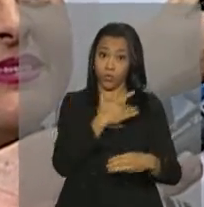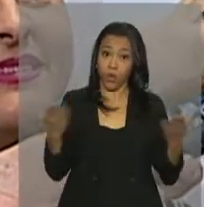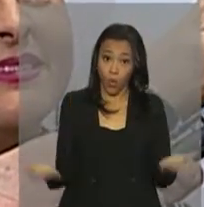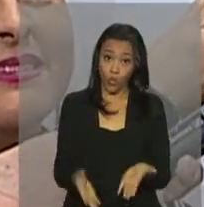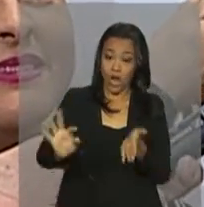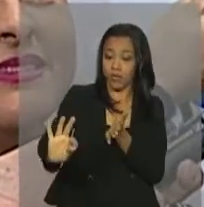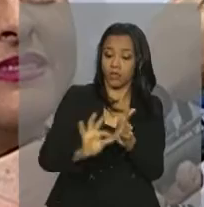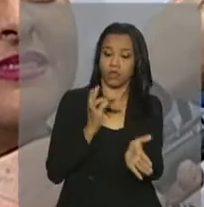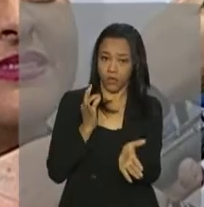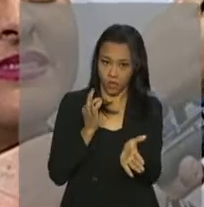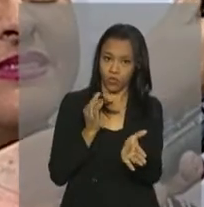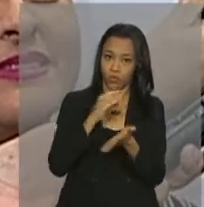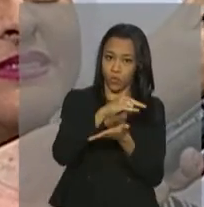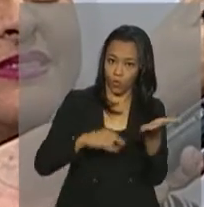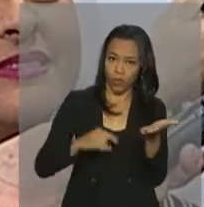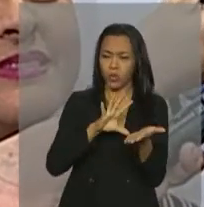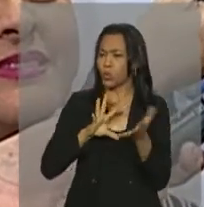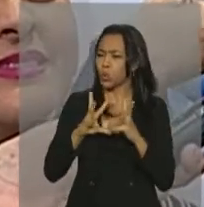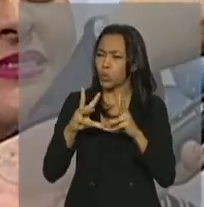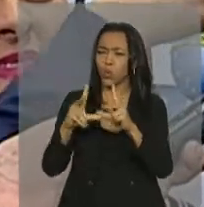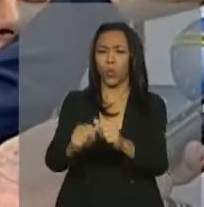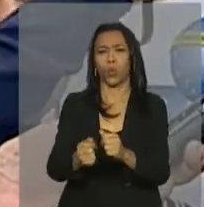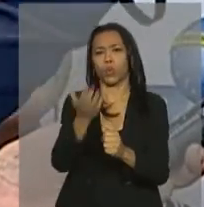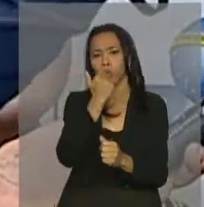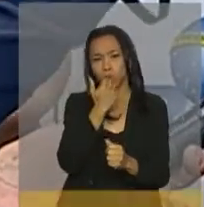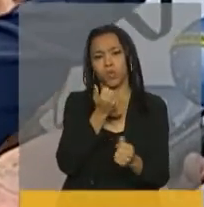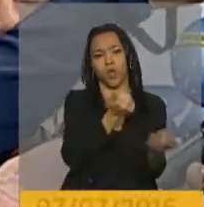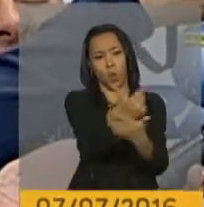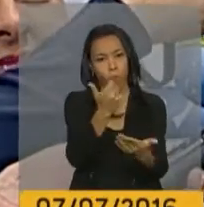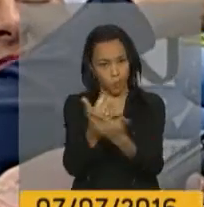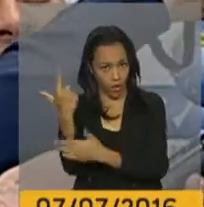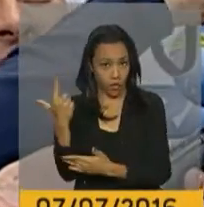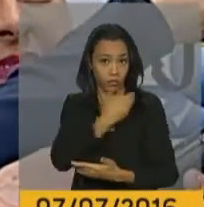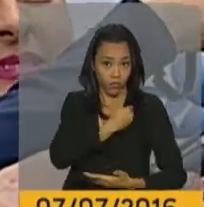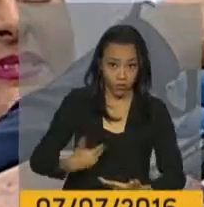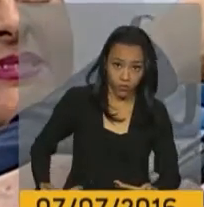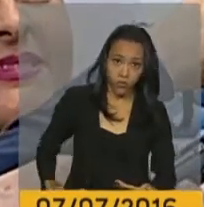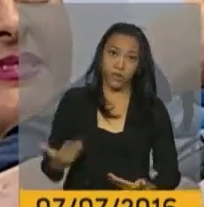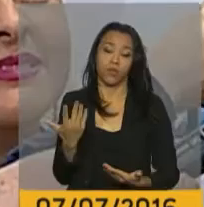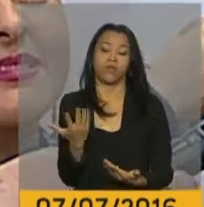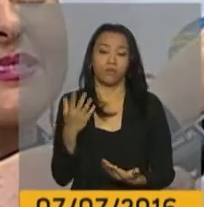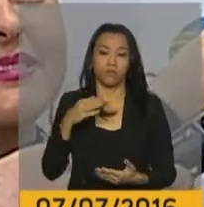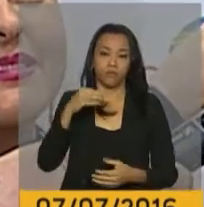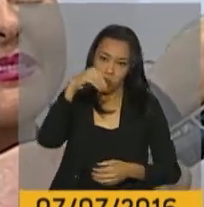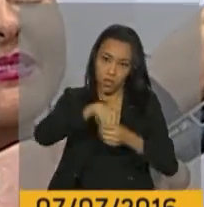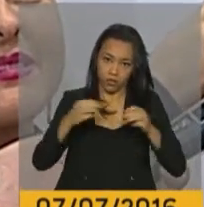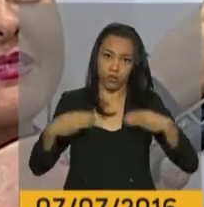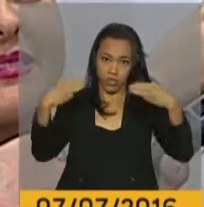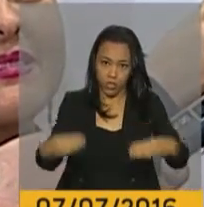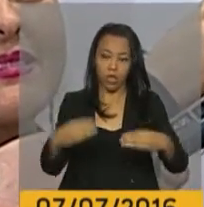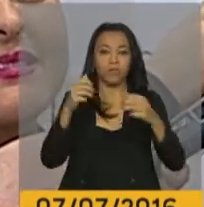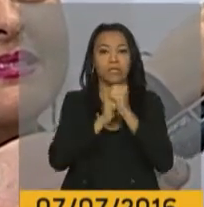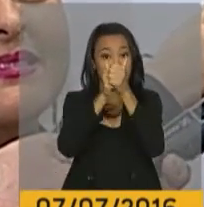toda alimentação patrocinada com recursos do ministério ou é instalações do ministério siga o